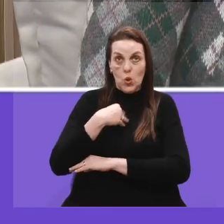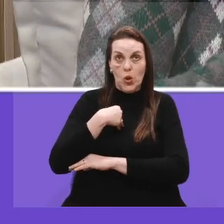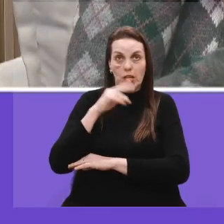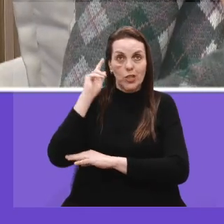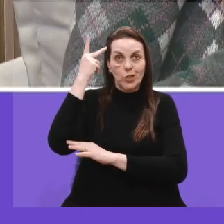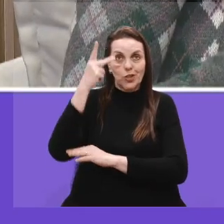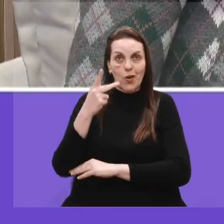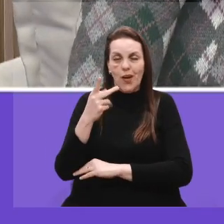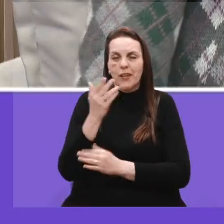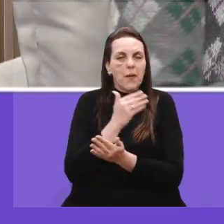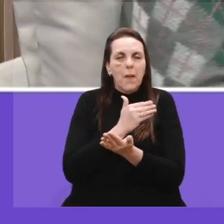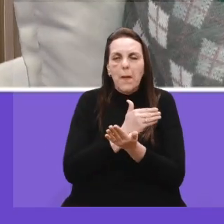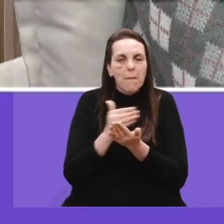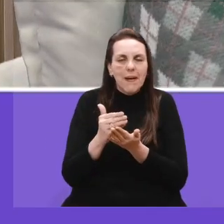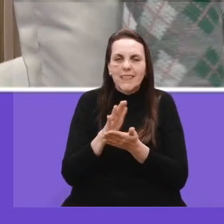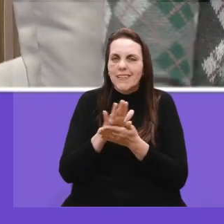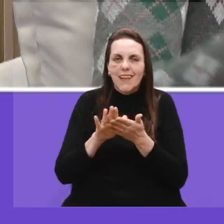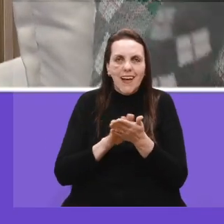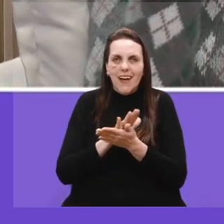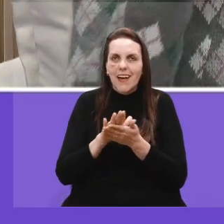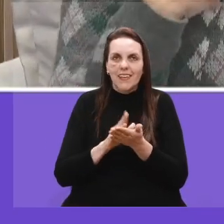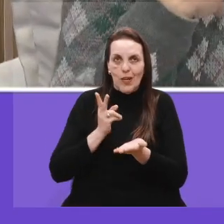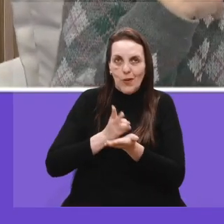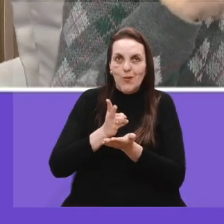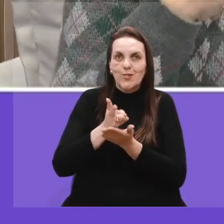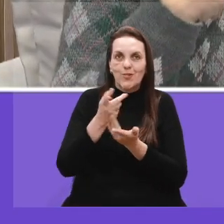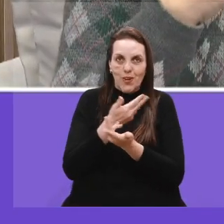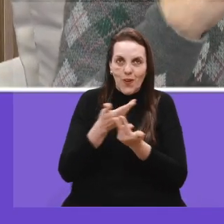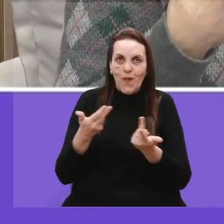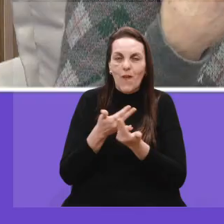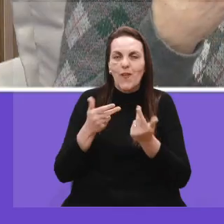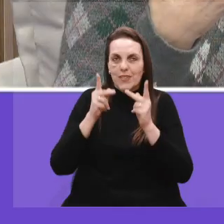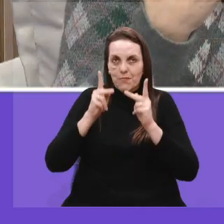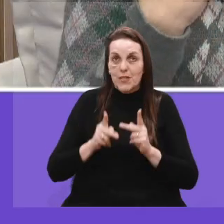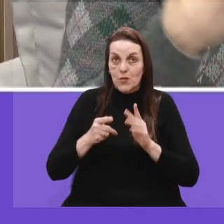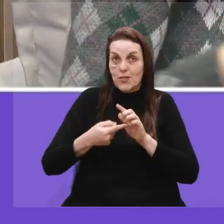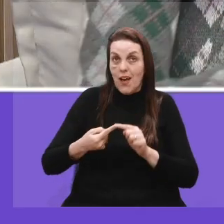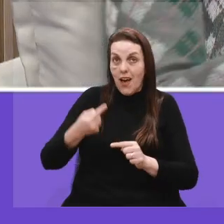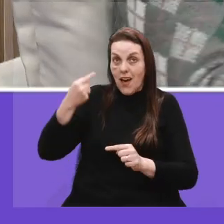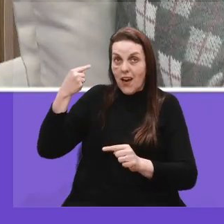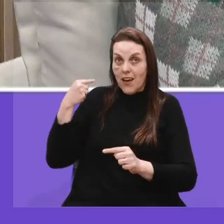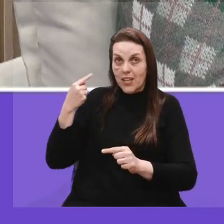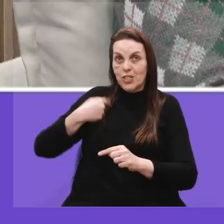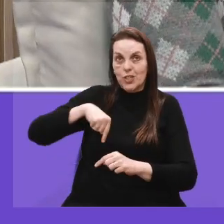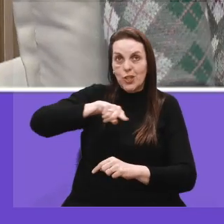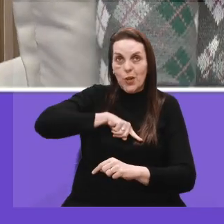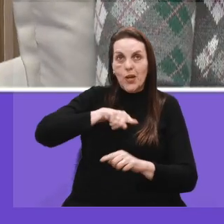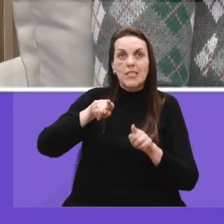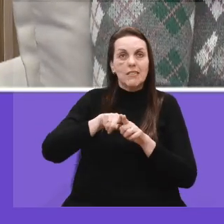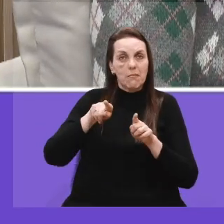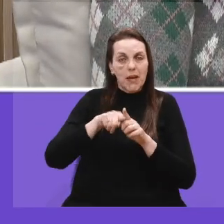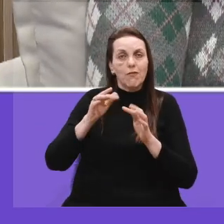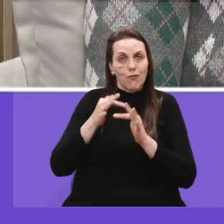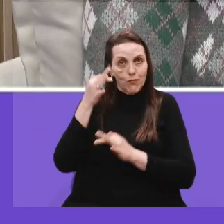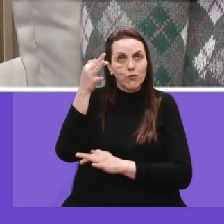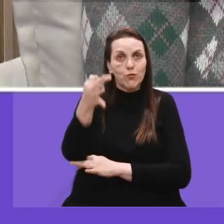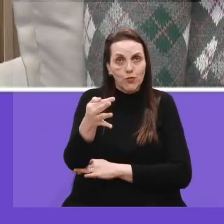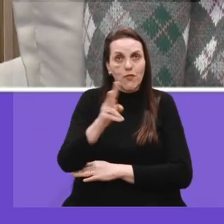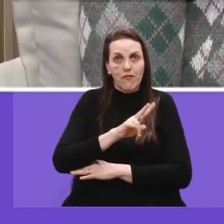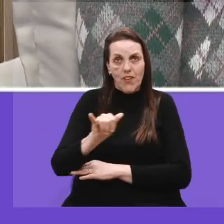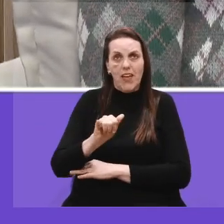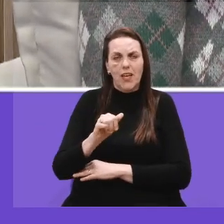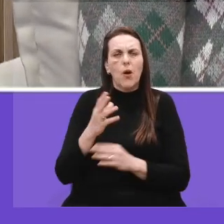também, a gente não começa nada, a gente continua coisas de gente que nos antecedeu, como tem gente que leva, mas ainda